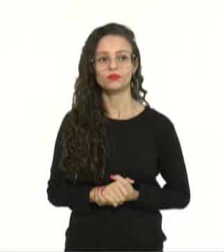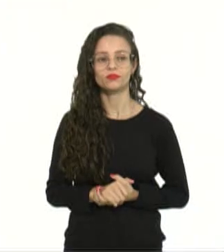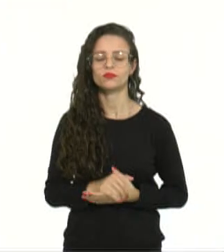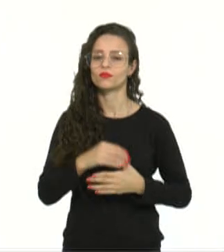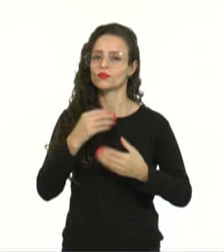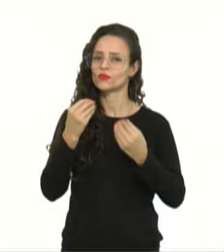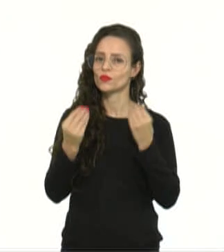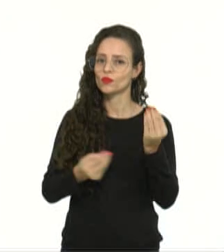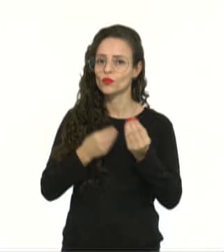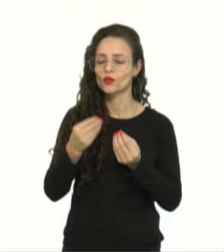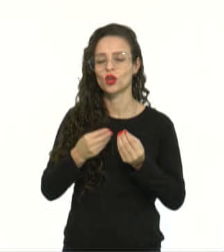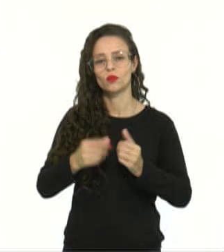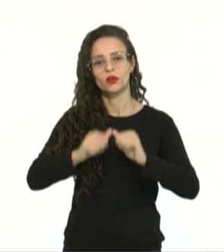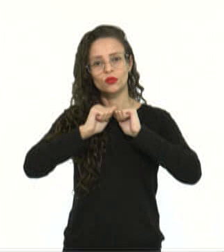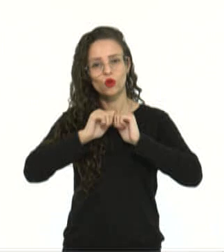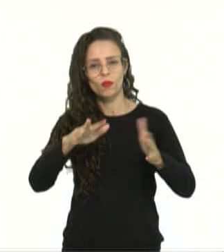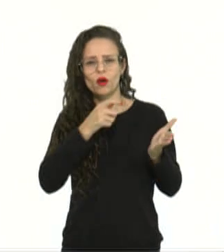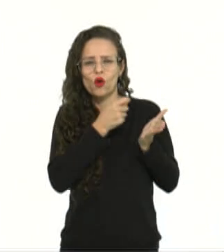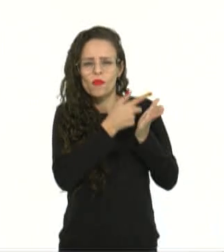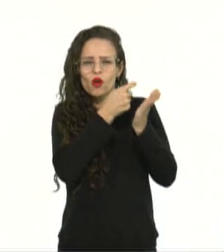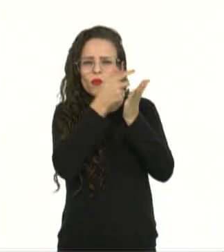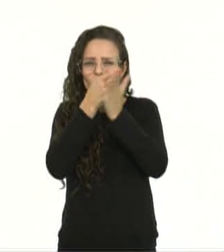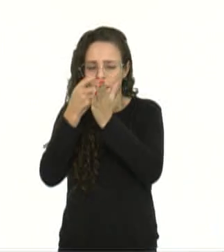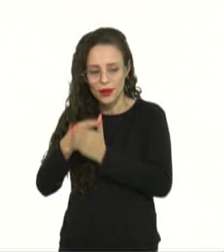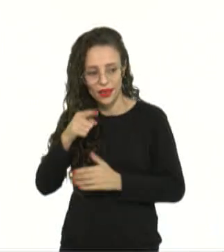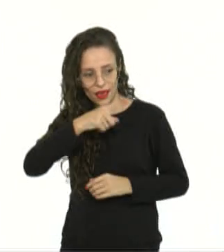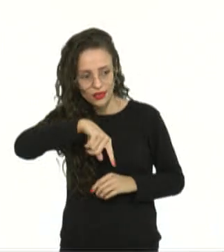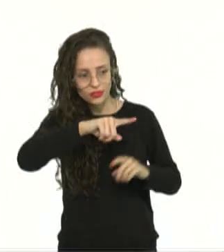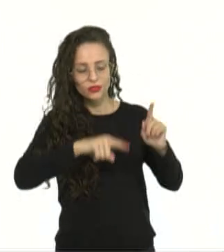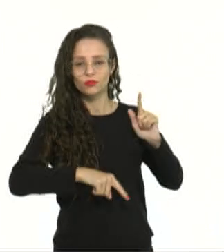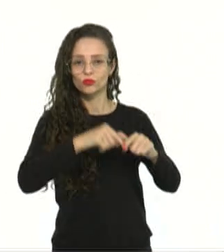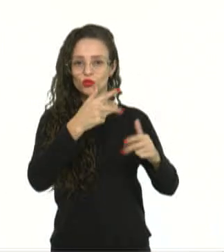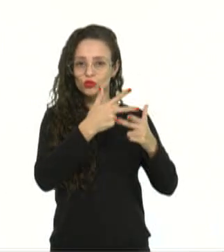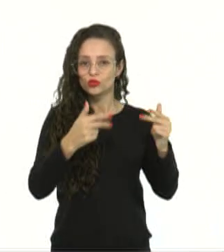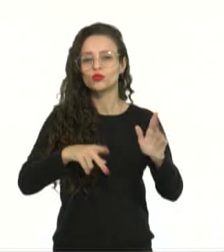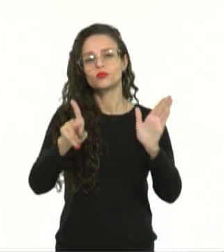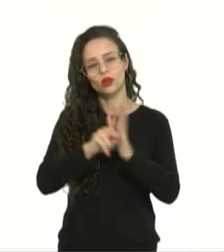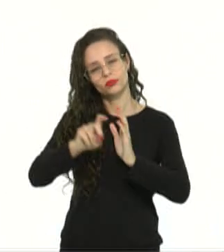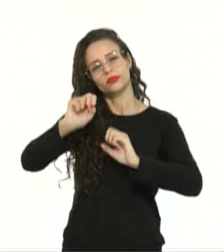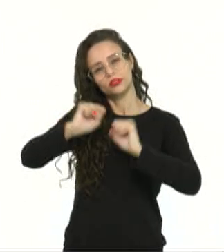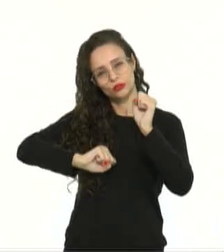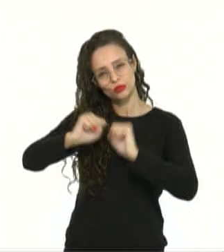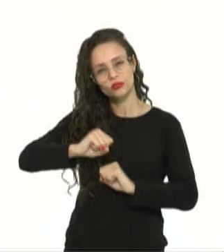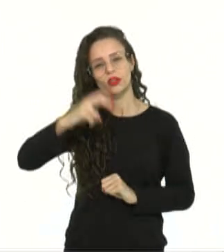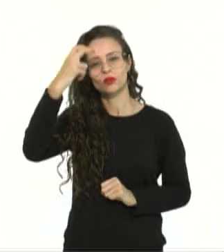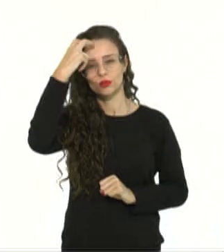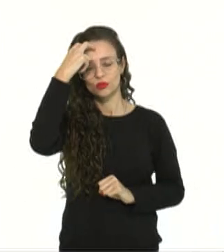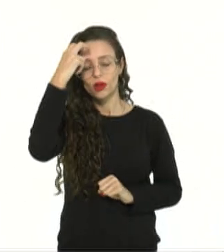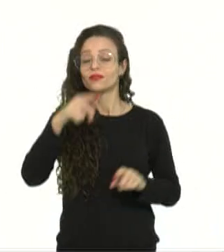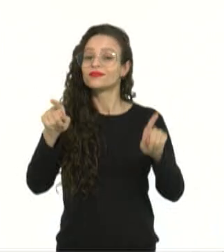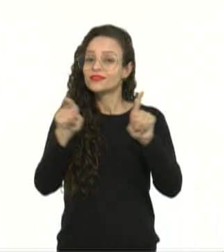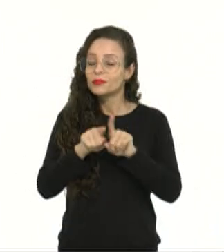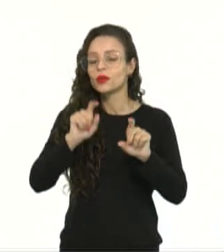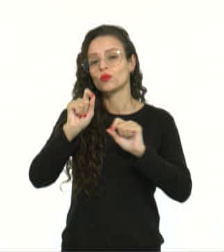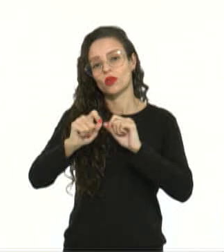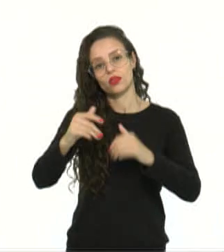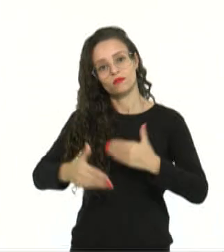Como o consumo em massa destes produtos da indústria cultural acaba se entrando num processo